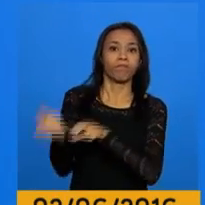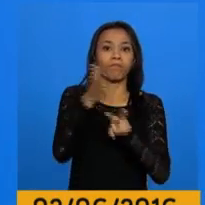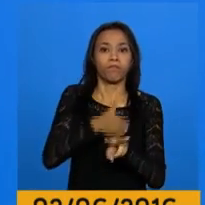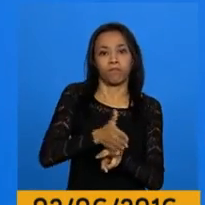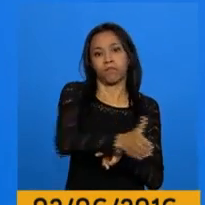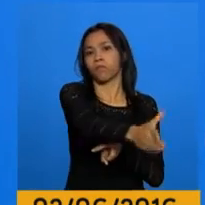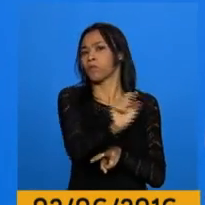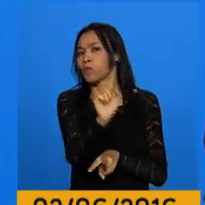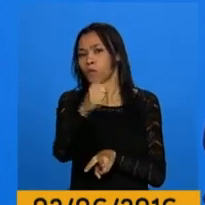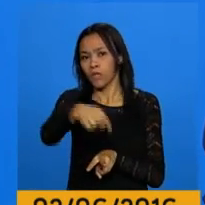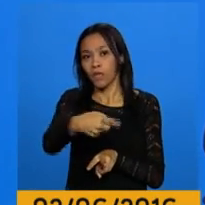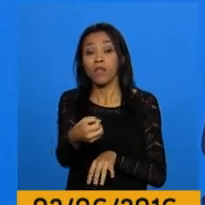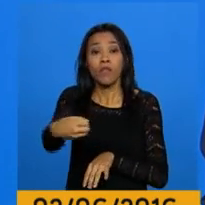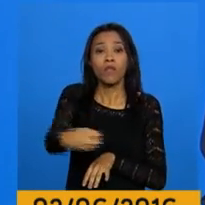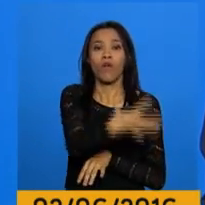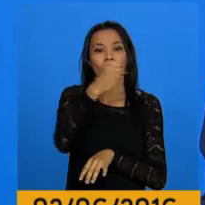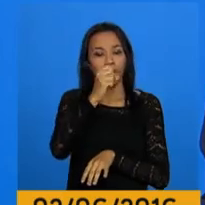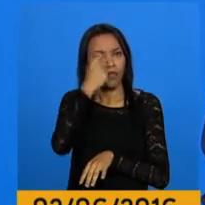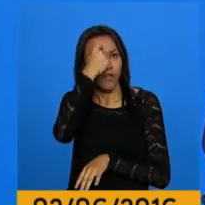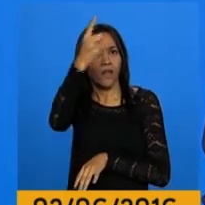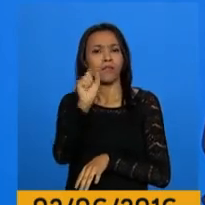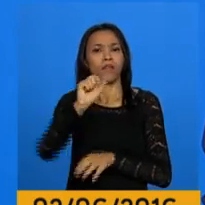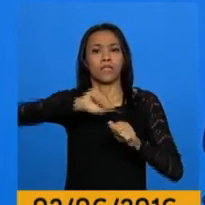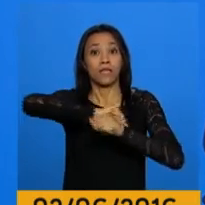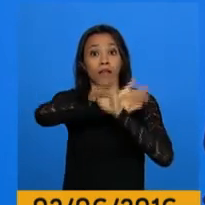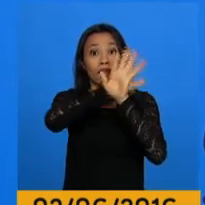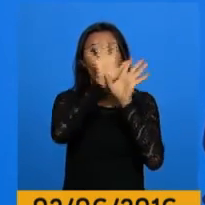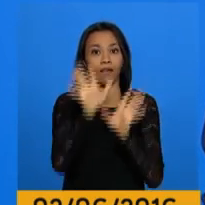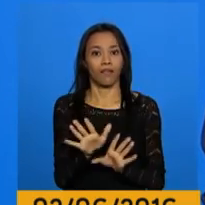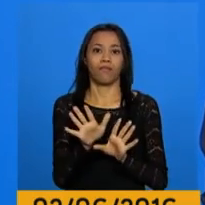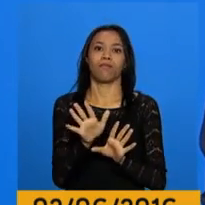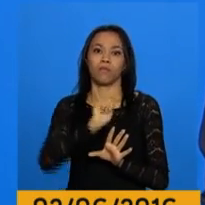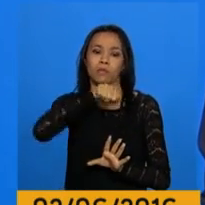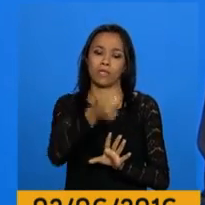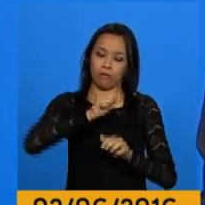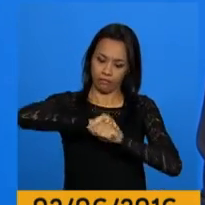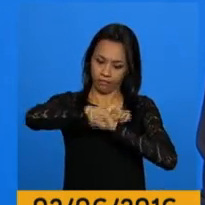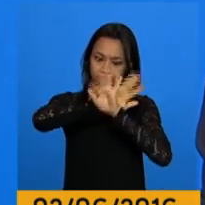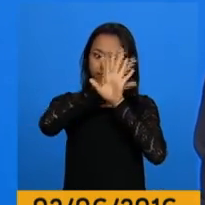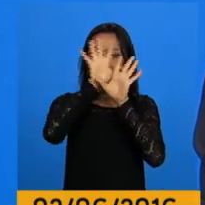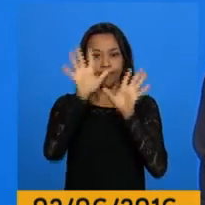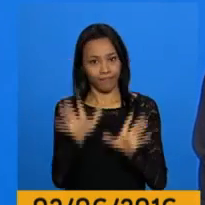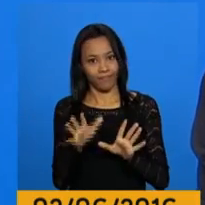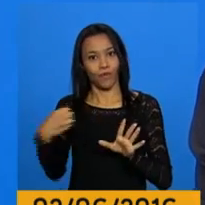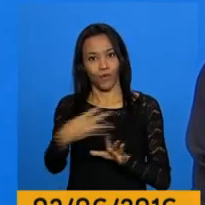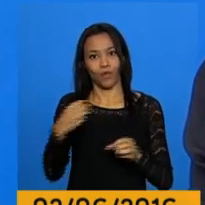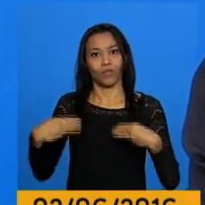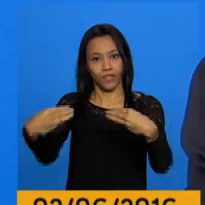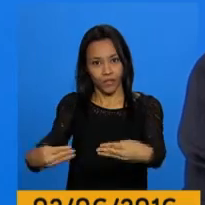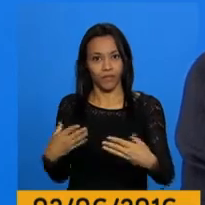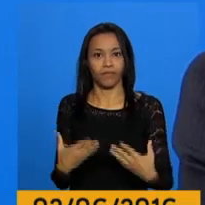vertente, essa nova ideia de transparência, que é o primeiro vocábulo do título do novo Ministério.